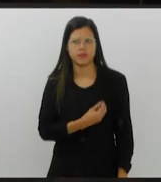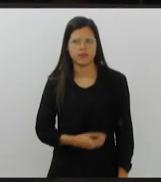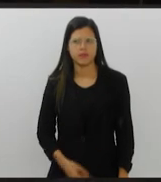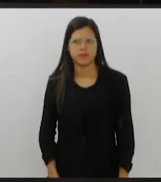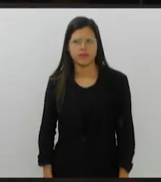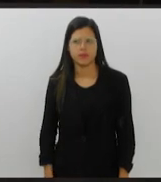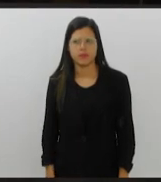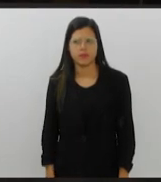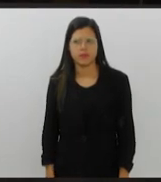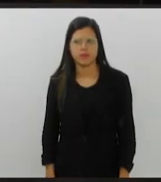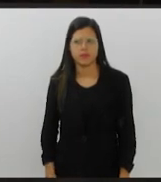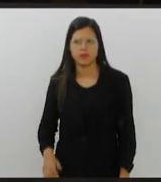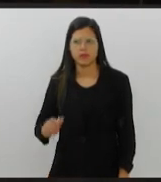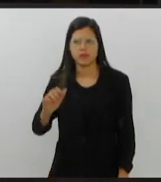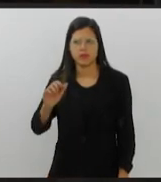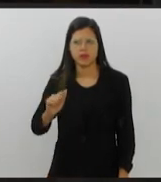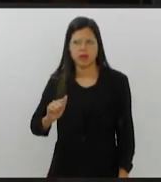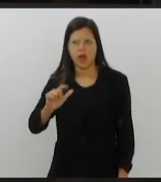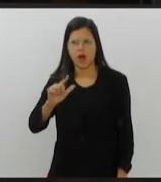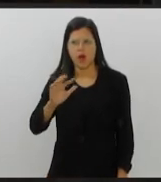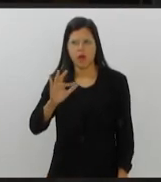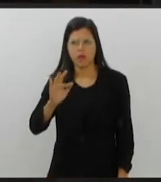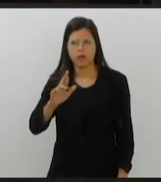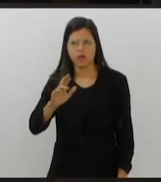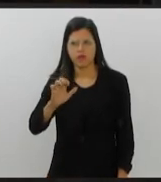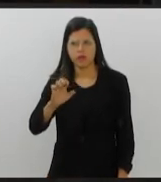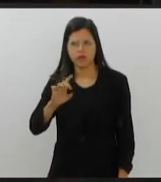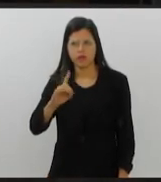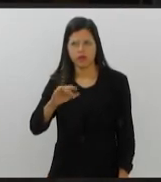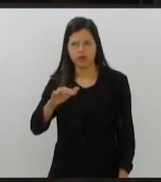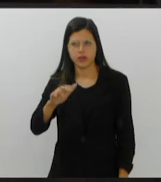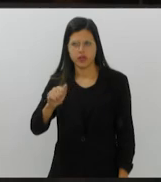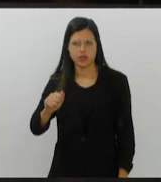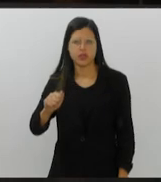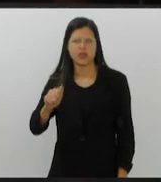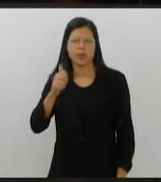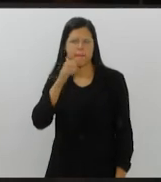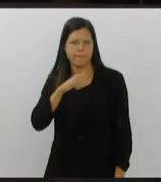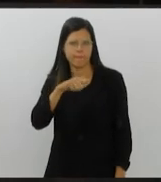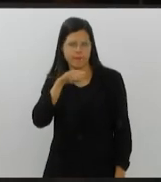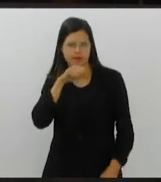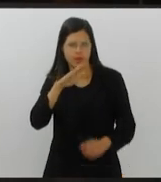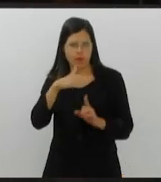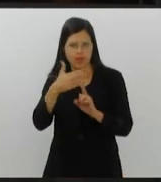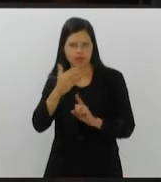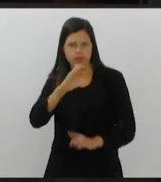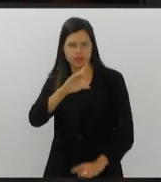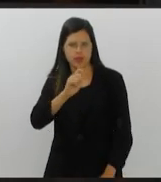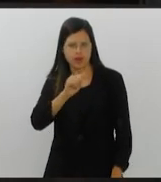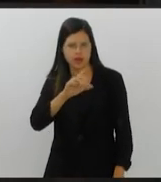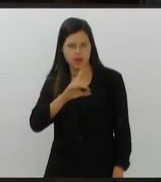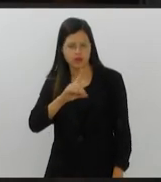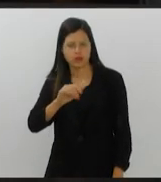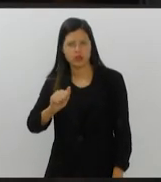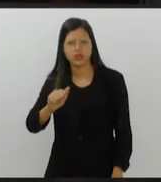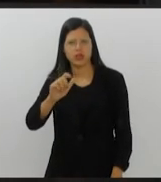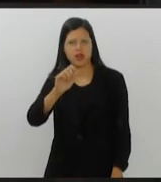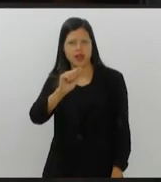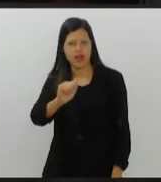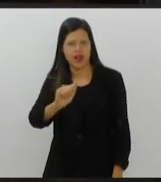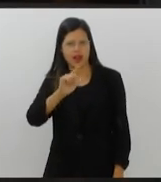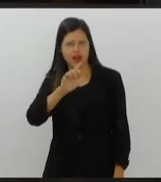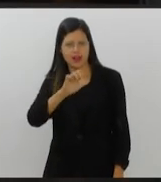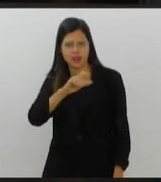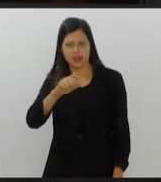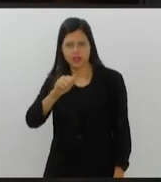da senhora Alfredina Ribeiro, mãe da homenageada Cláudia, seu Alexandre Pedro Melo, esposo da senhora